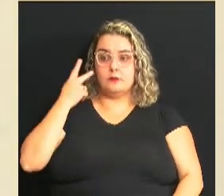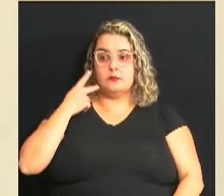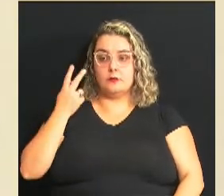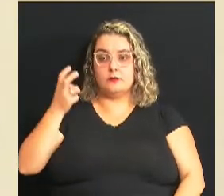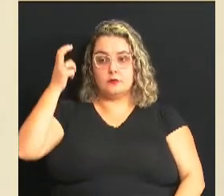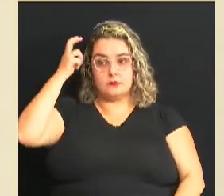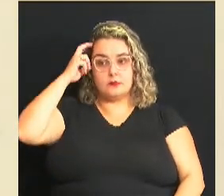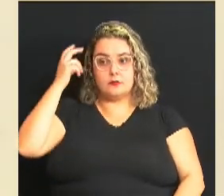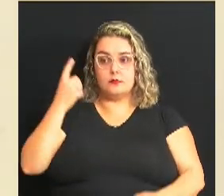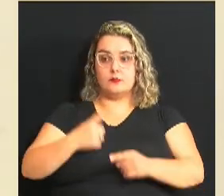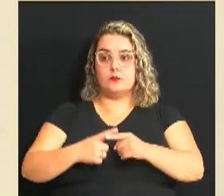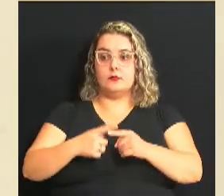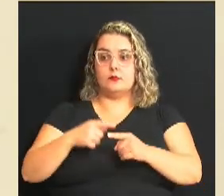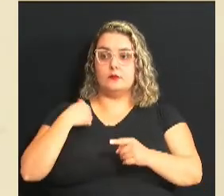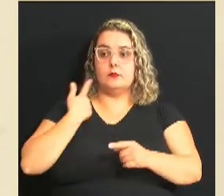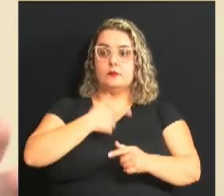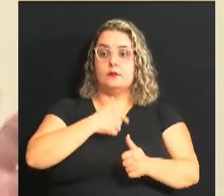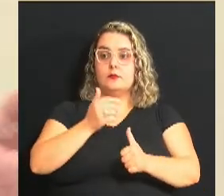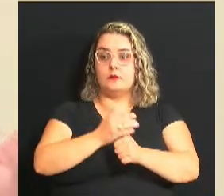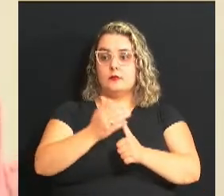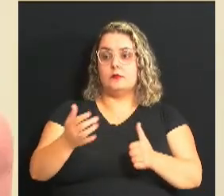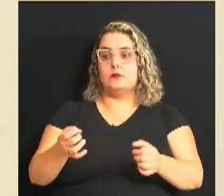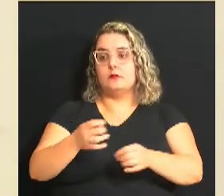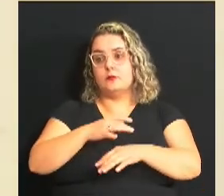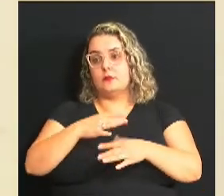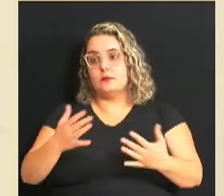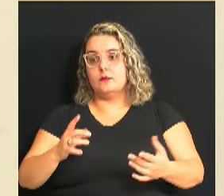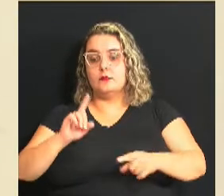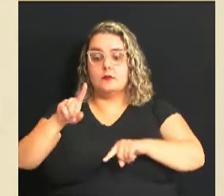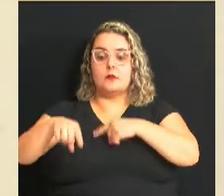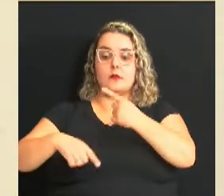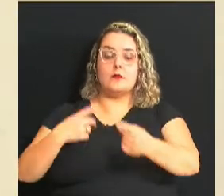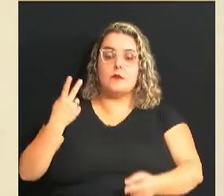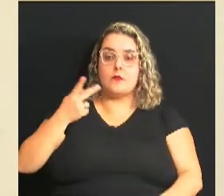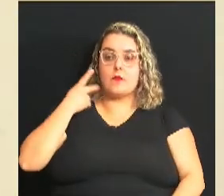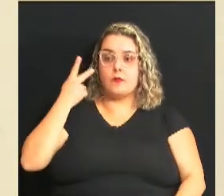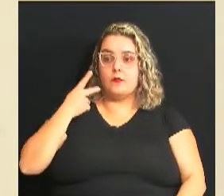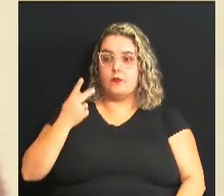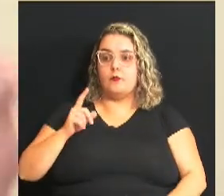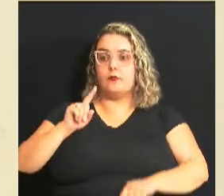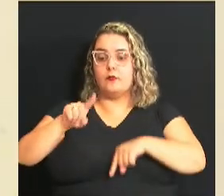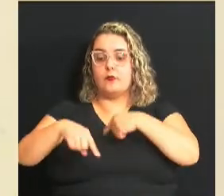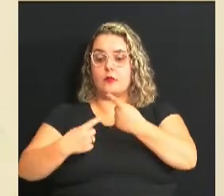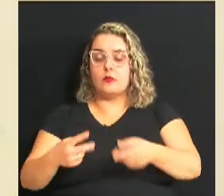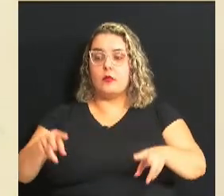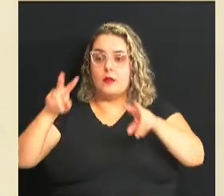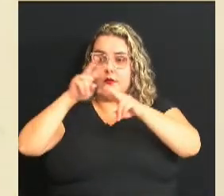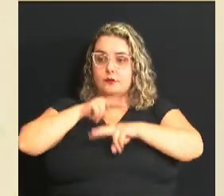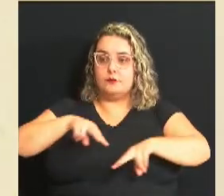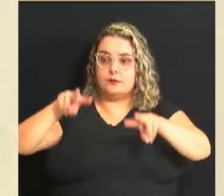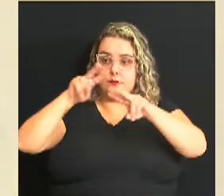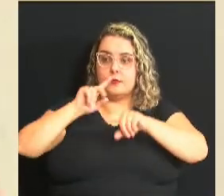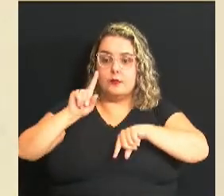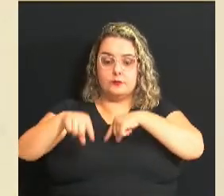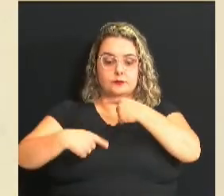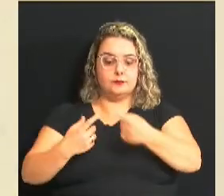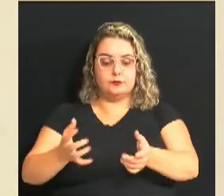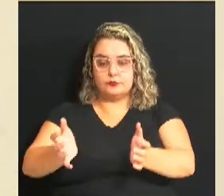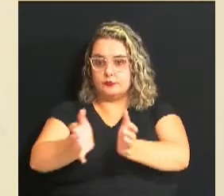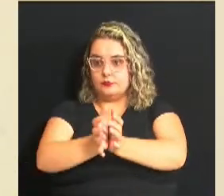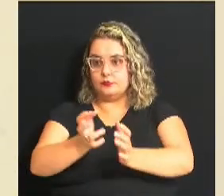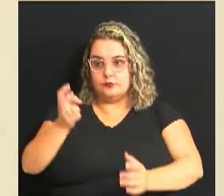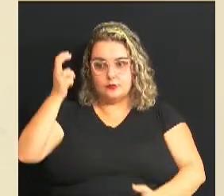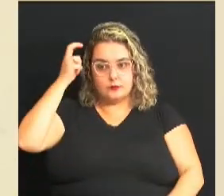nossos mandatos passam, daqui a pouco há outros parlamentares, outras visões, outra comissão de cultura, talvez